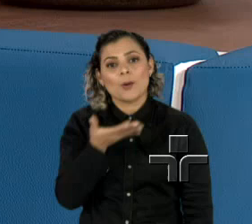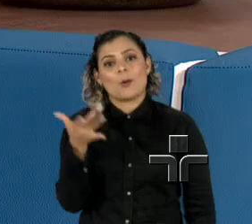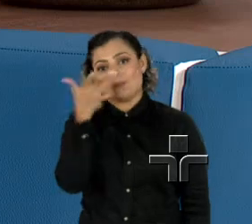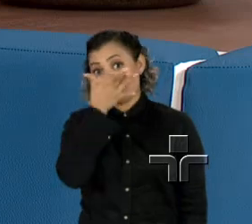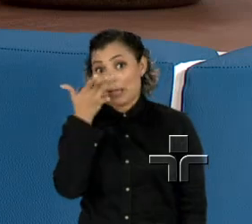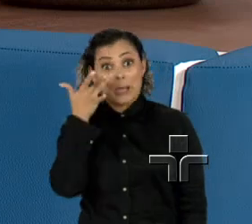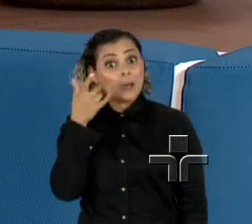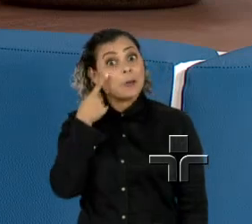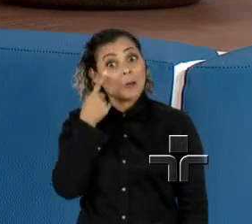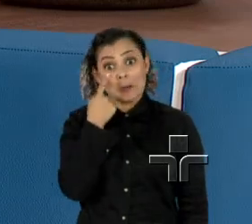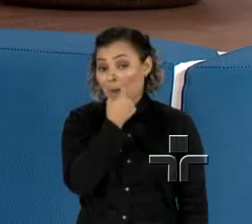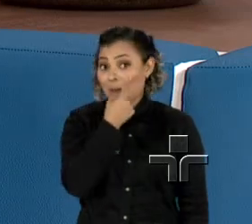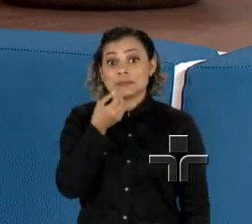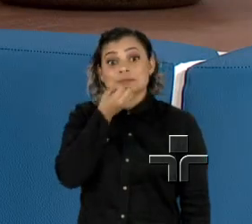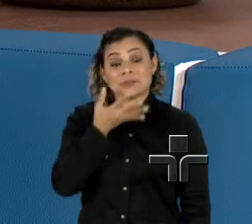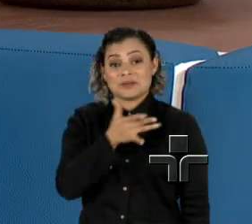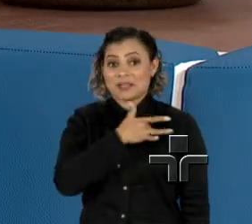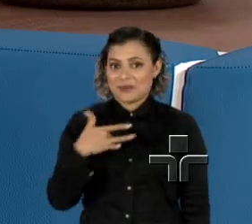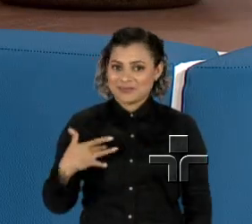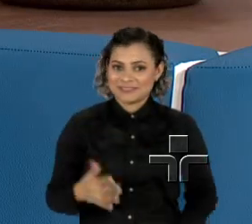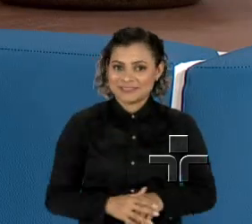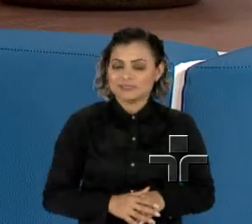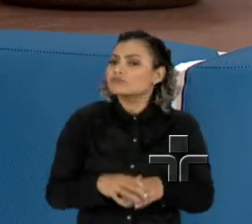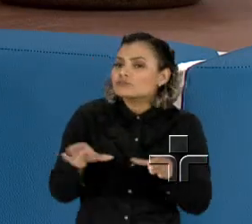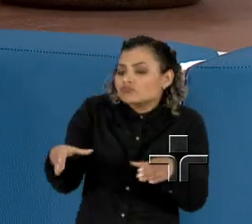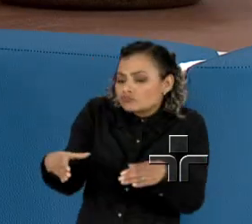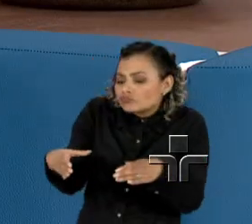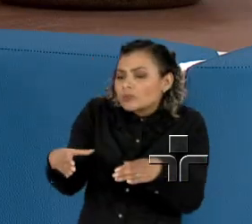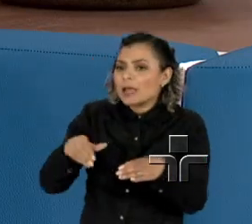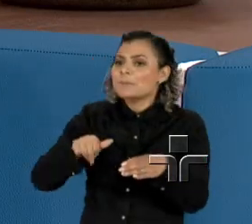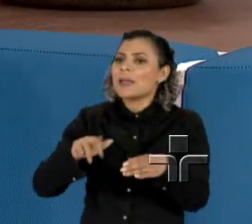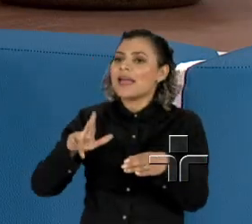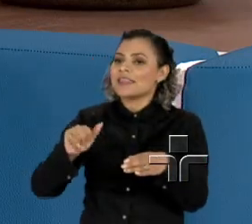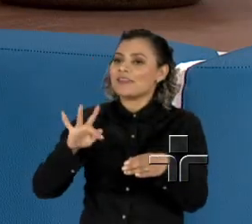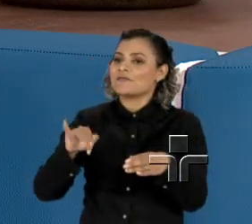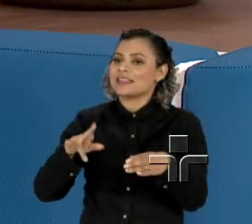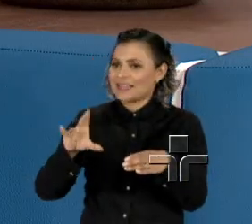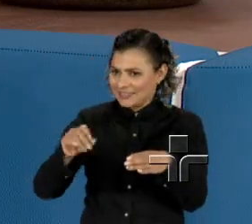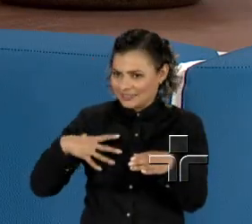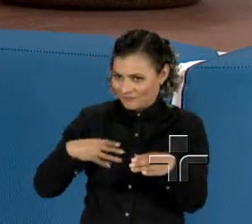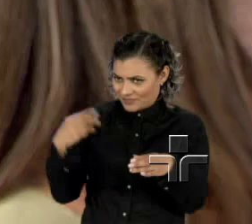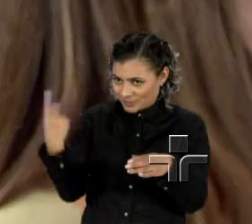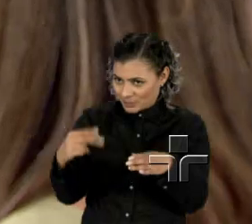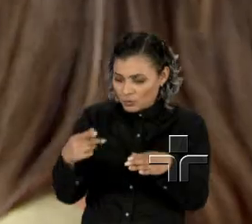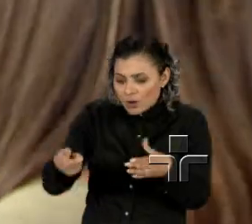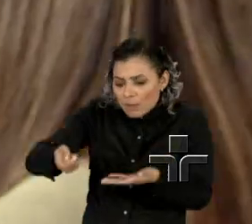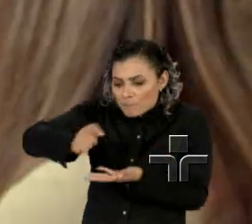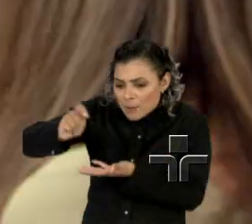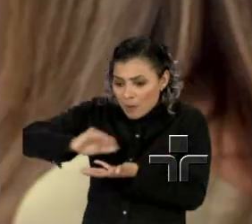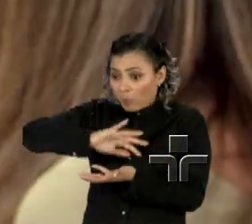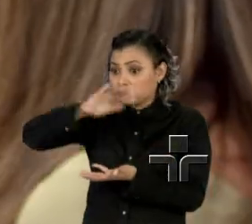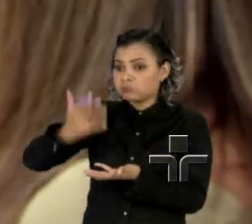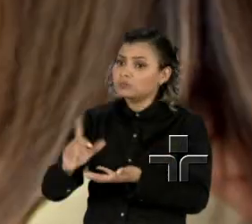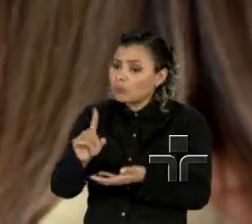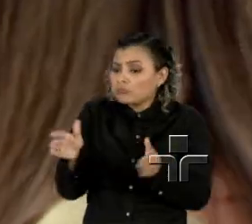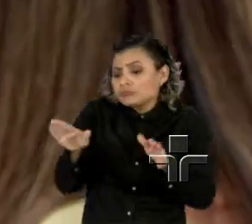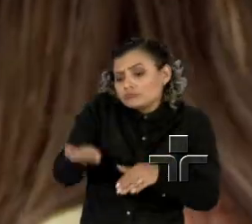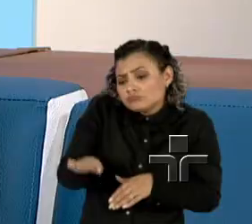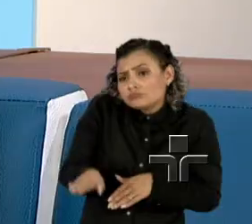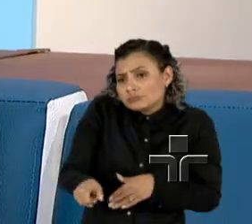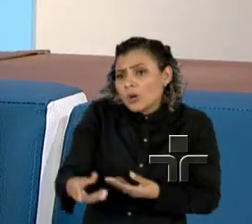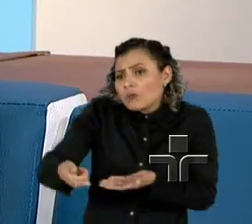Tônia, qual é o tamanho do prato da Maria Fernanda? Você fica preocupada com a quantidade de comida que ela come? Porque ela é pequenininha,